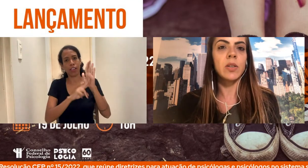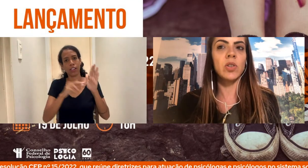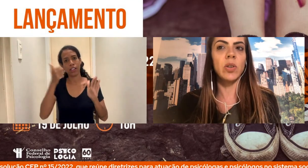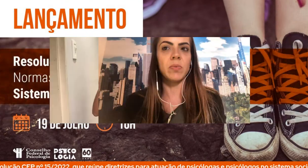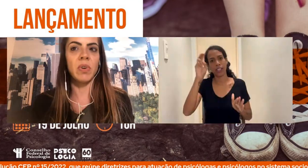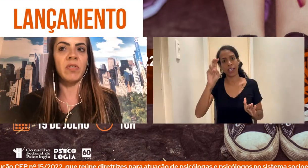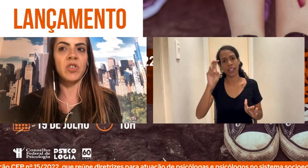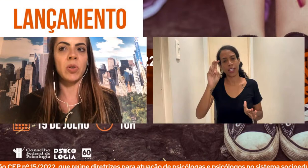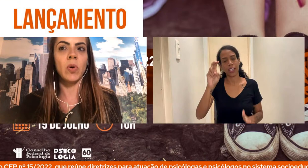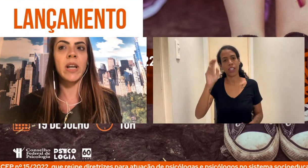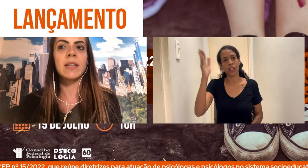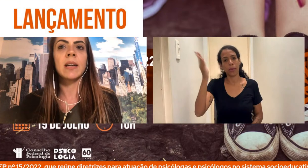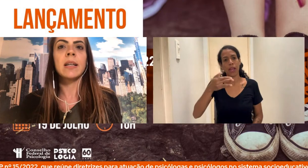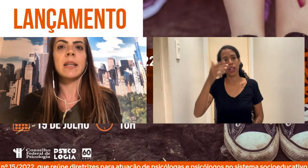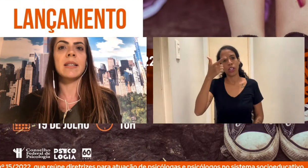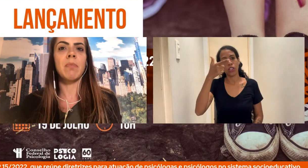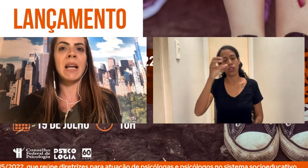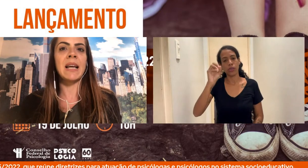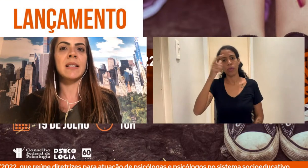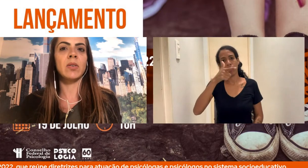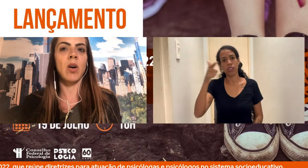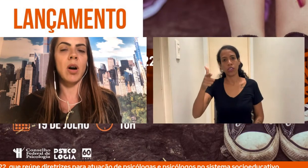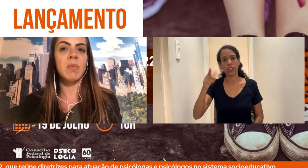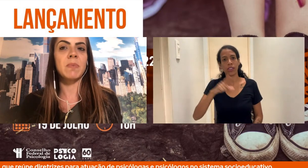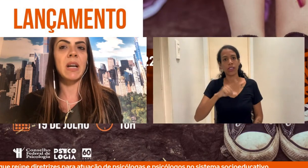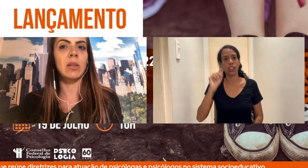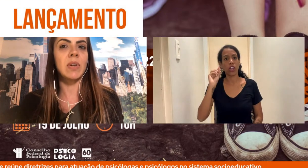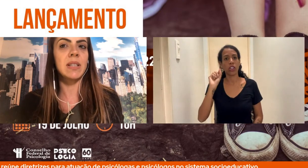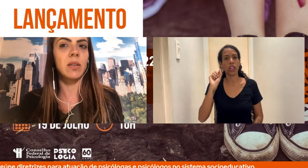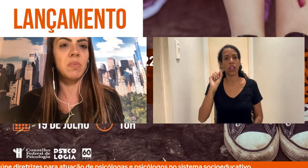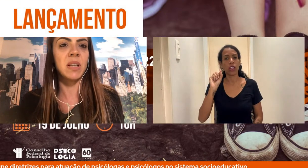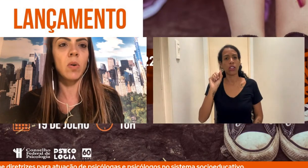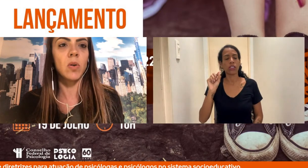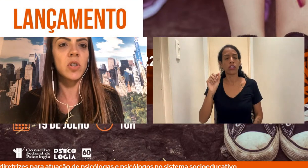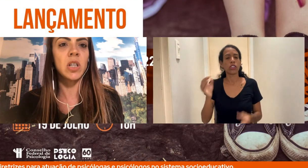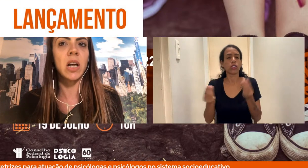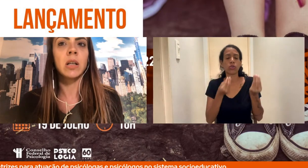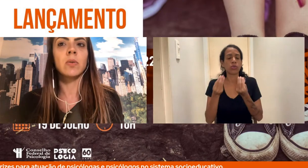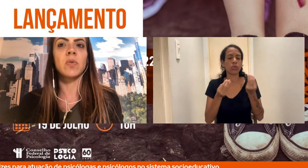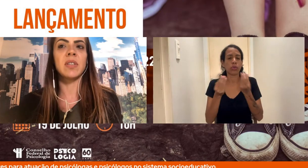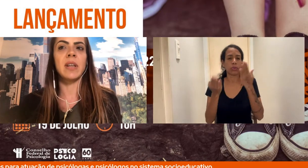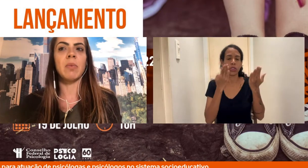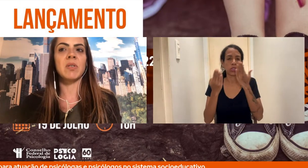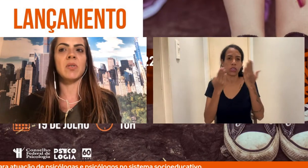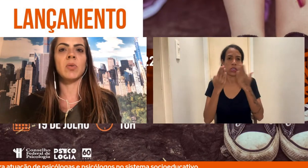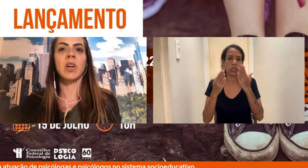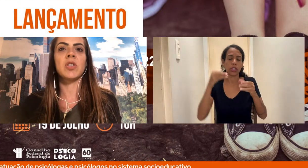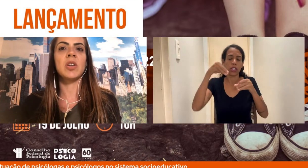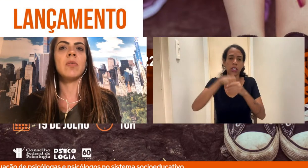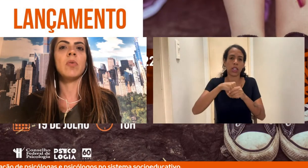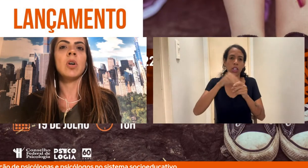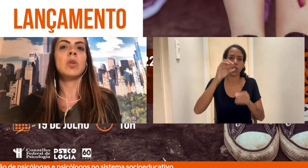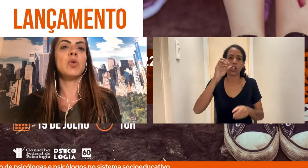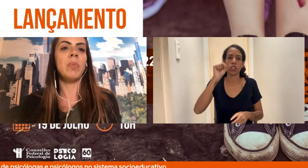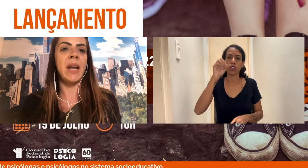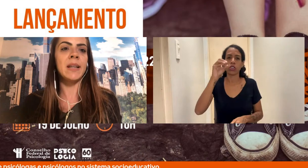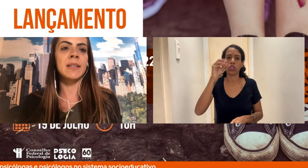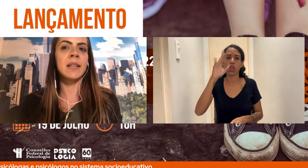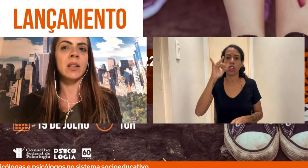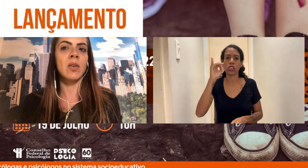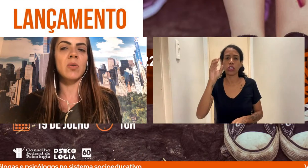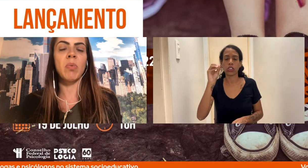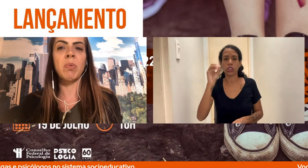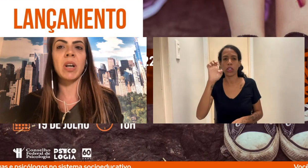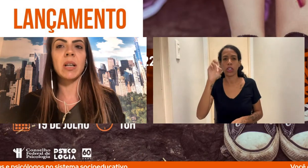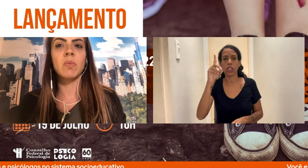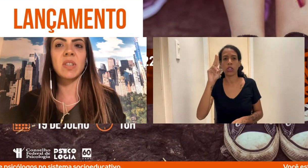15 de 2022, que estabelece normas para a atuação da psicologia no sistema socioeducativo no mês